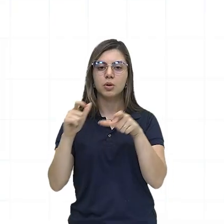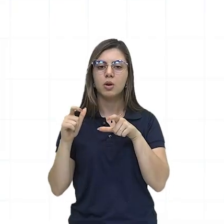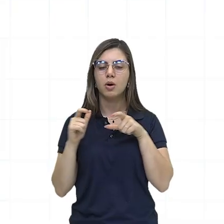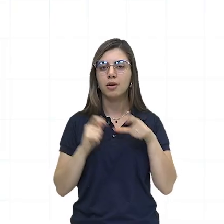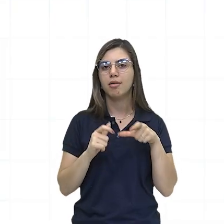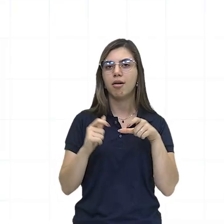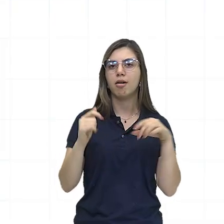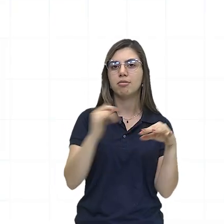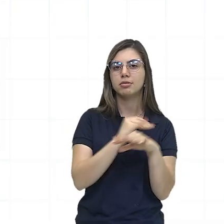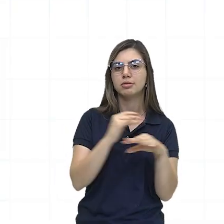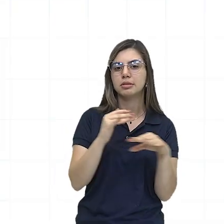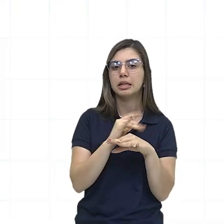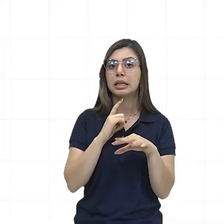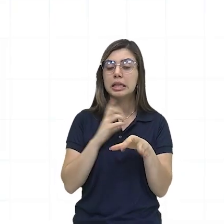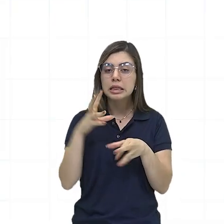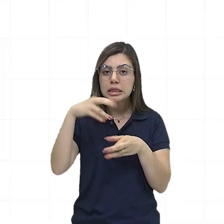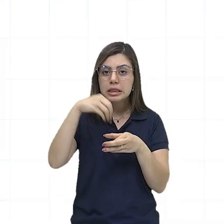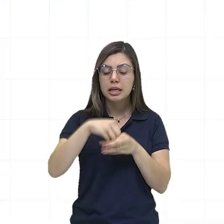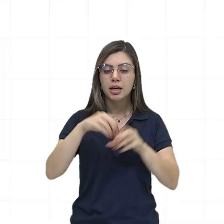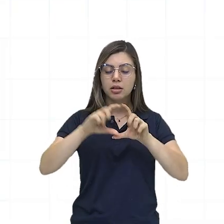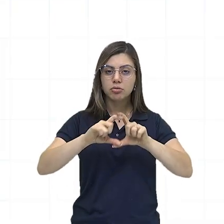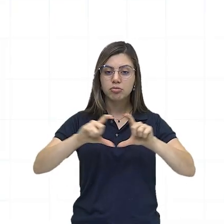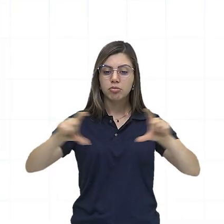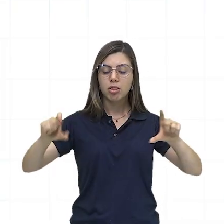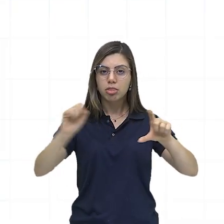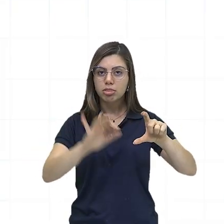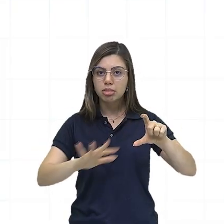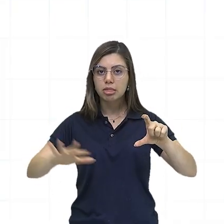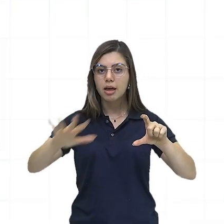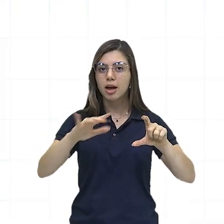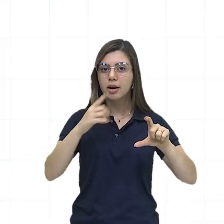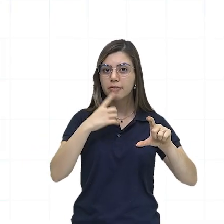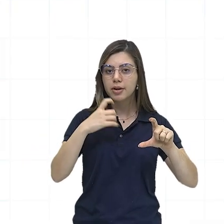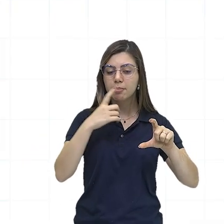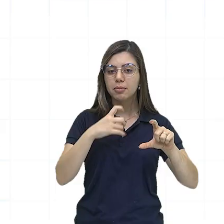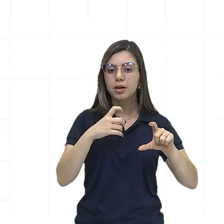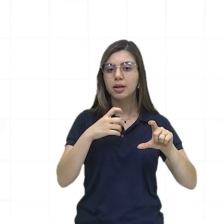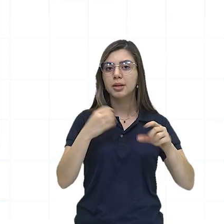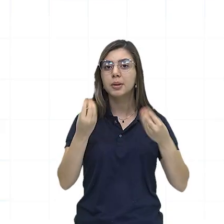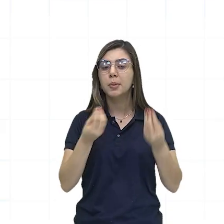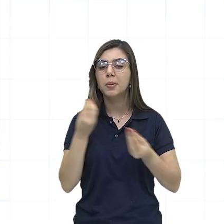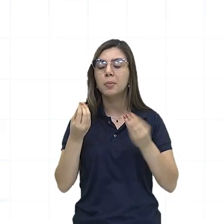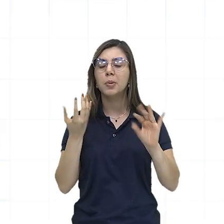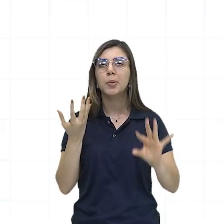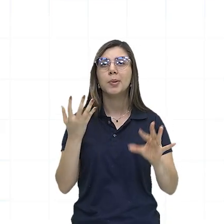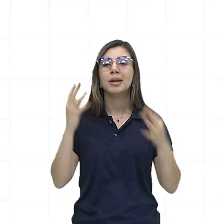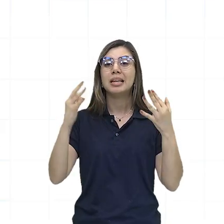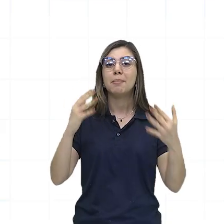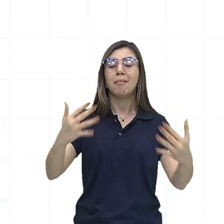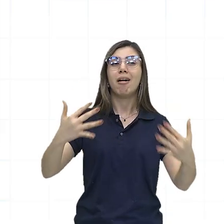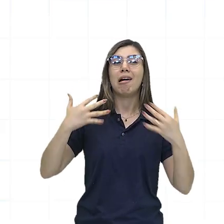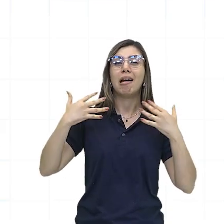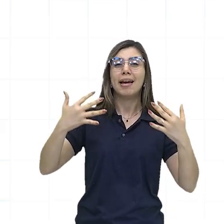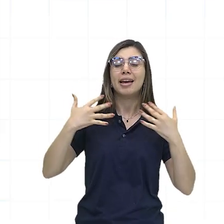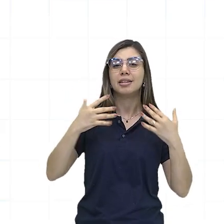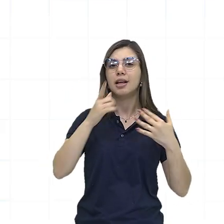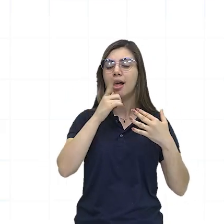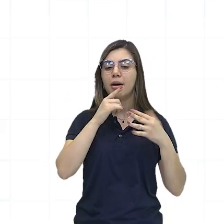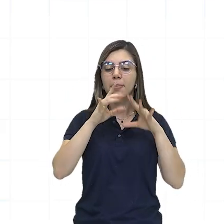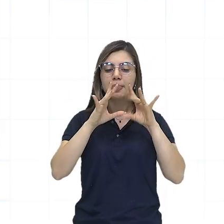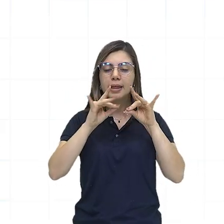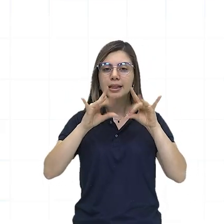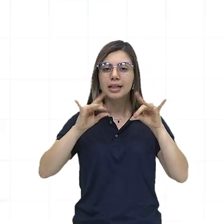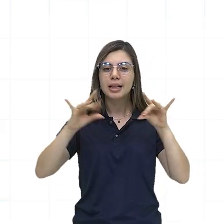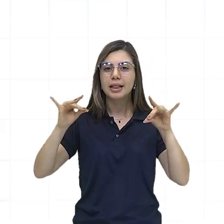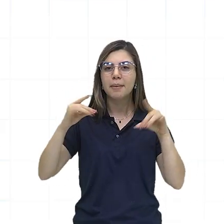que estão, as cidades que estão dentro dessa zona, elas têm climas quentes e